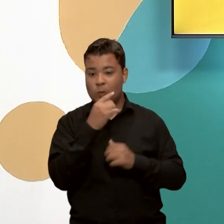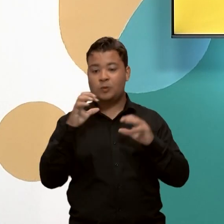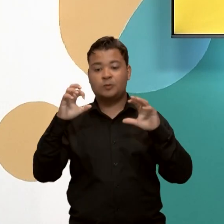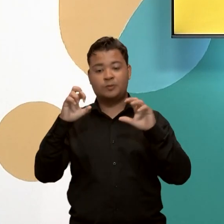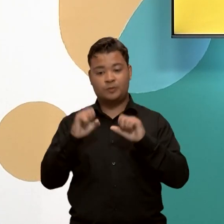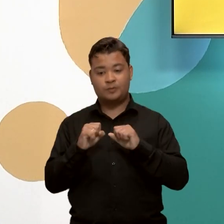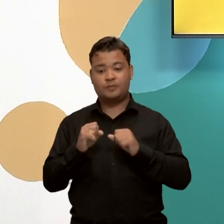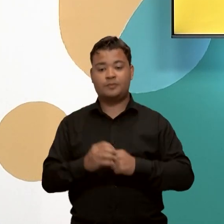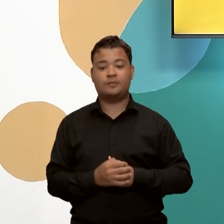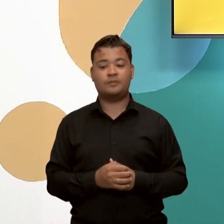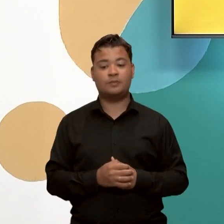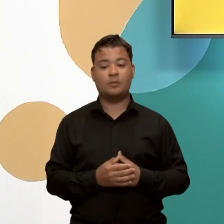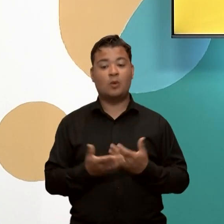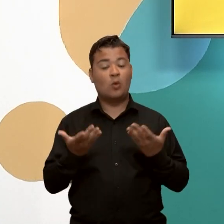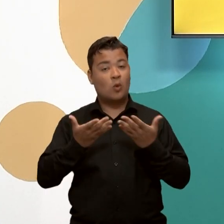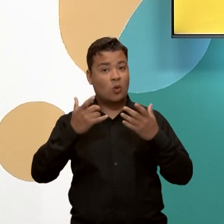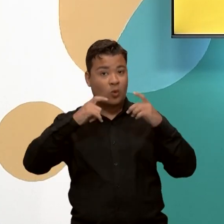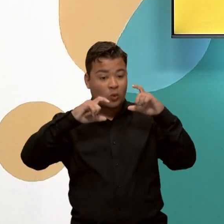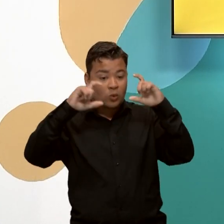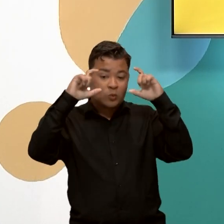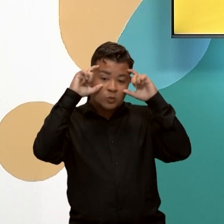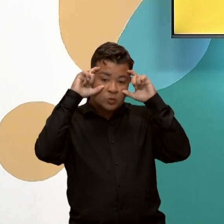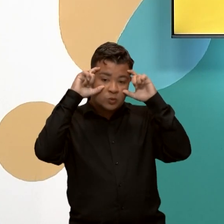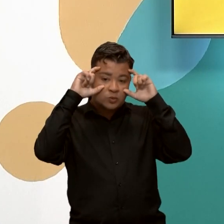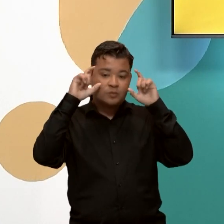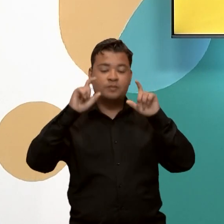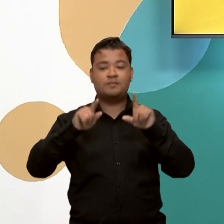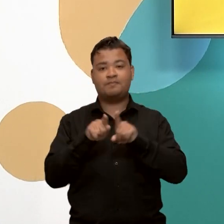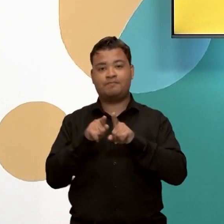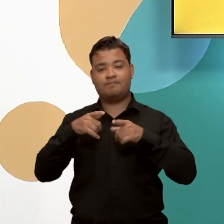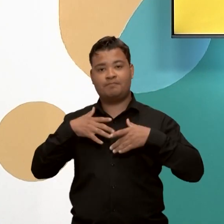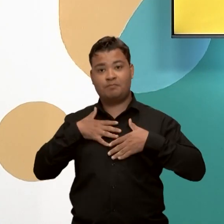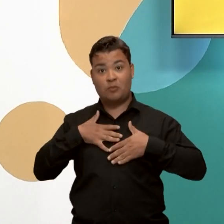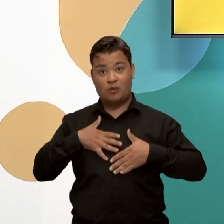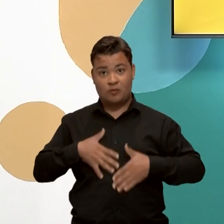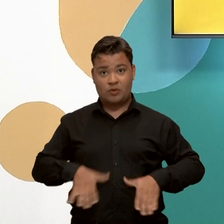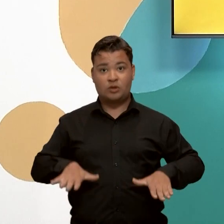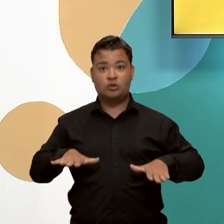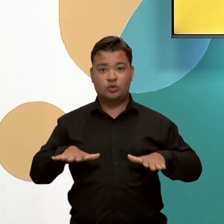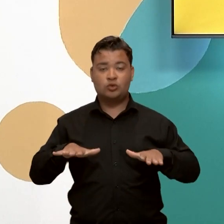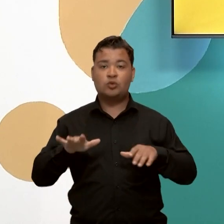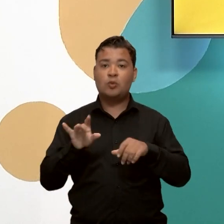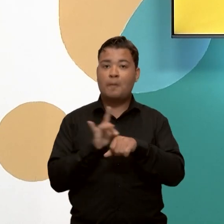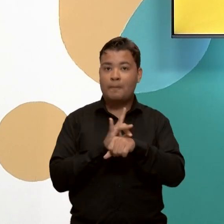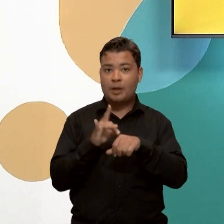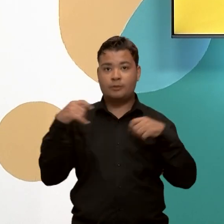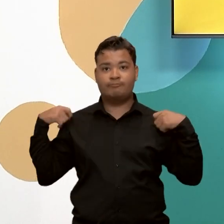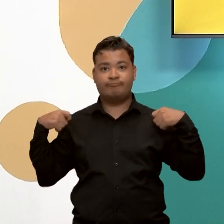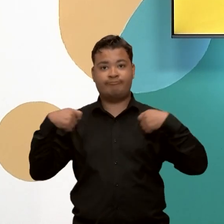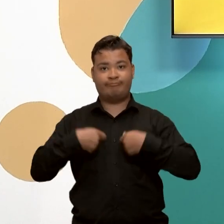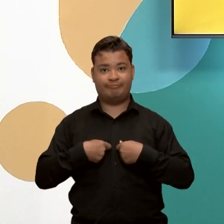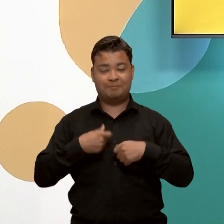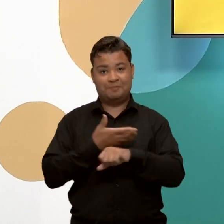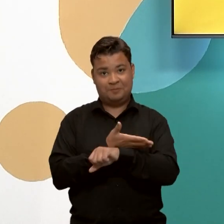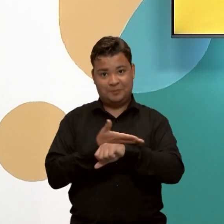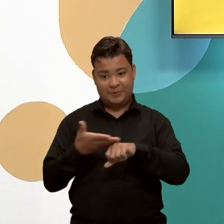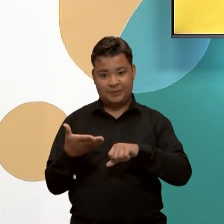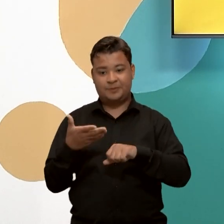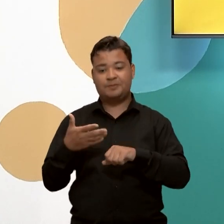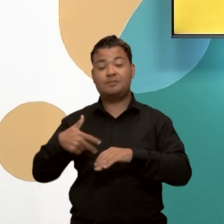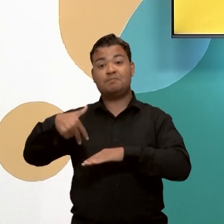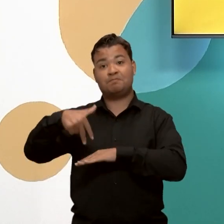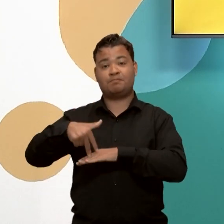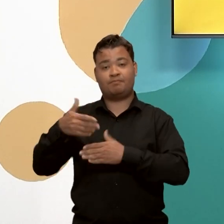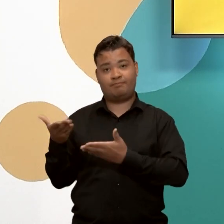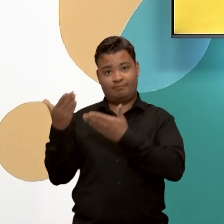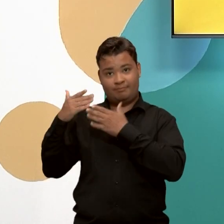escuros, e hoje estou usando um óculos e um vestido preto com um casaco branco. Estou em pé, de frente a uma